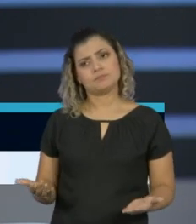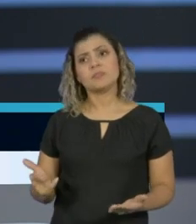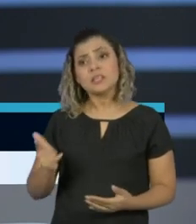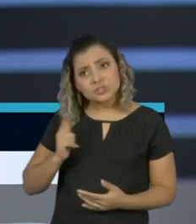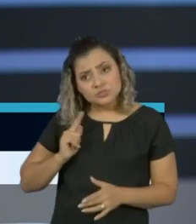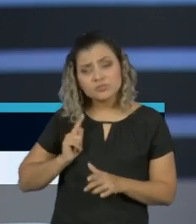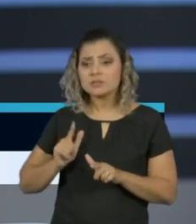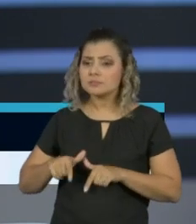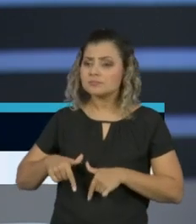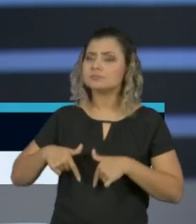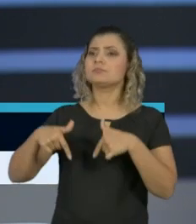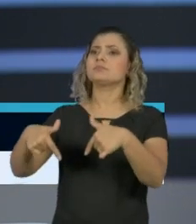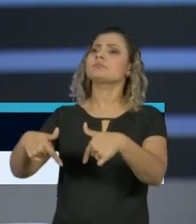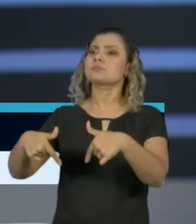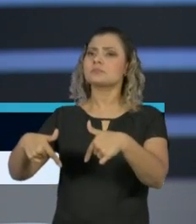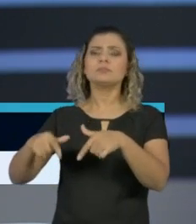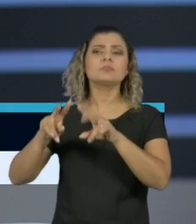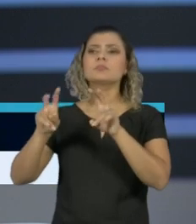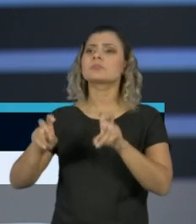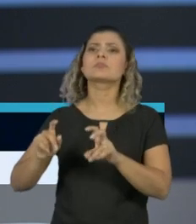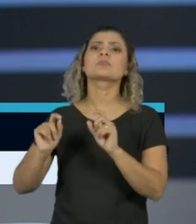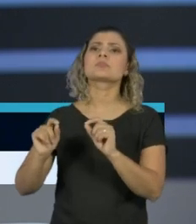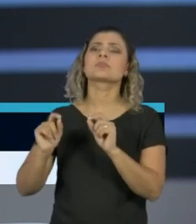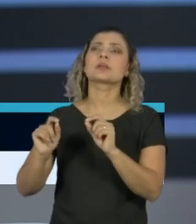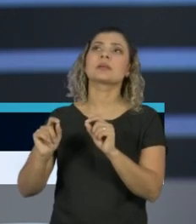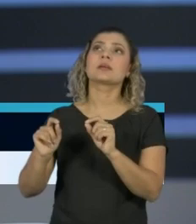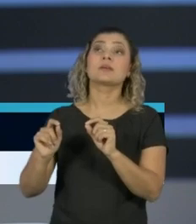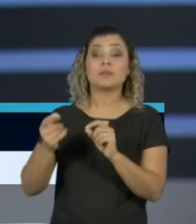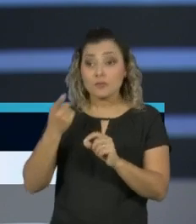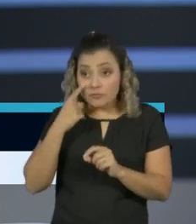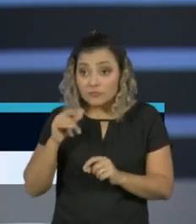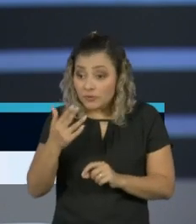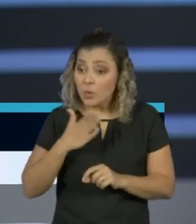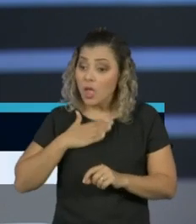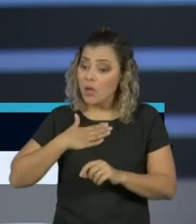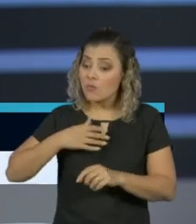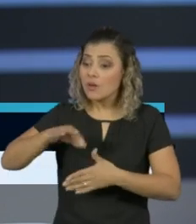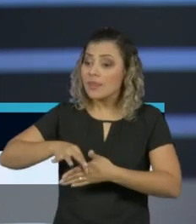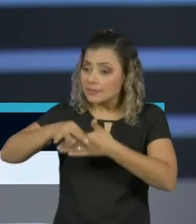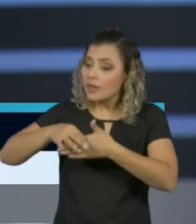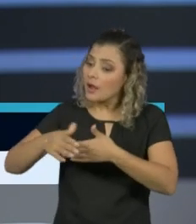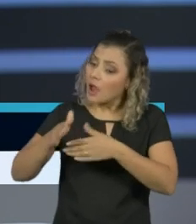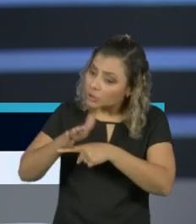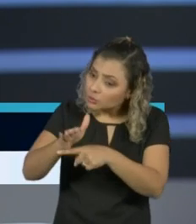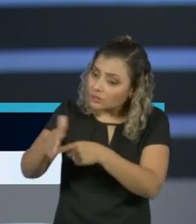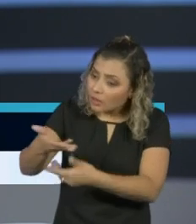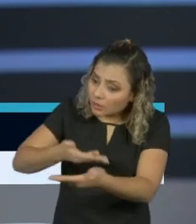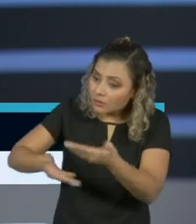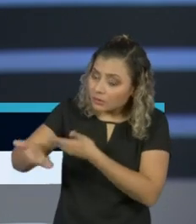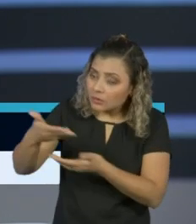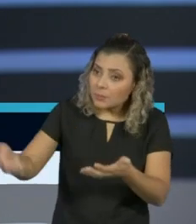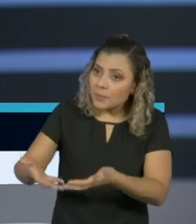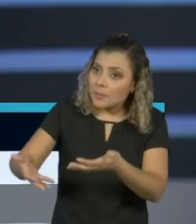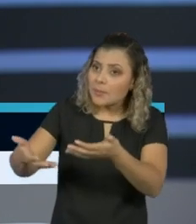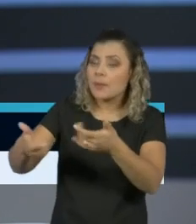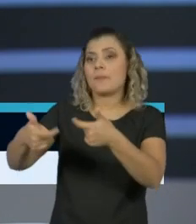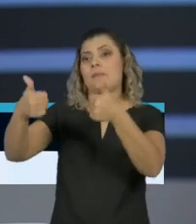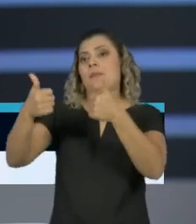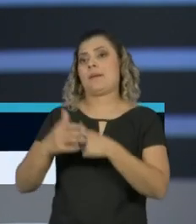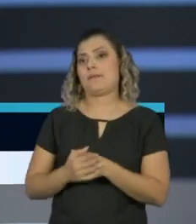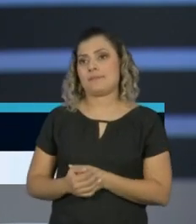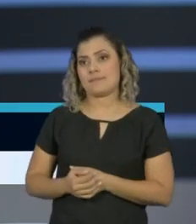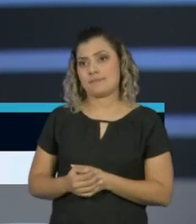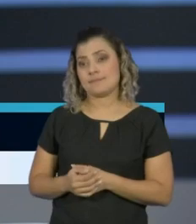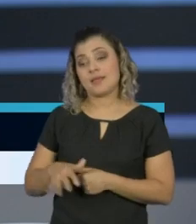manifestação em relação a grama dizer olha eu tô aqui para liberar essa essa recuperação que não tá